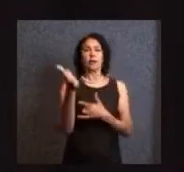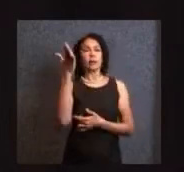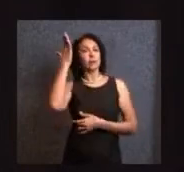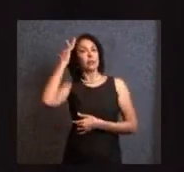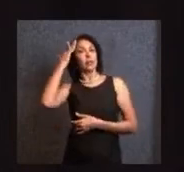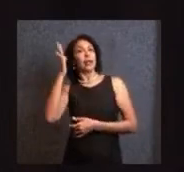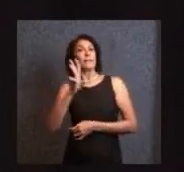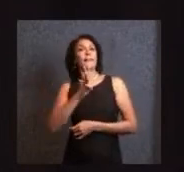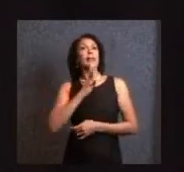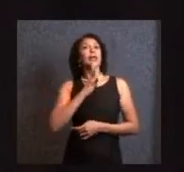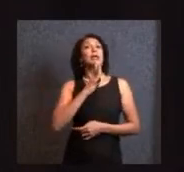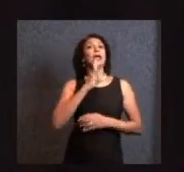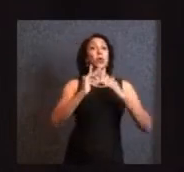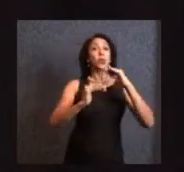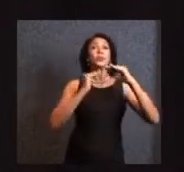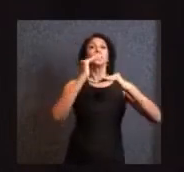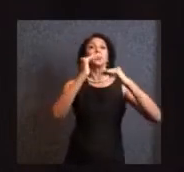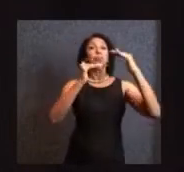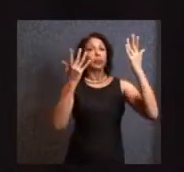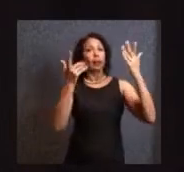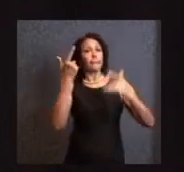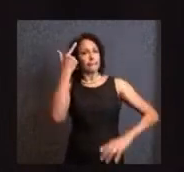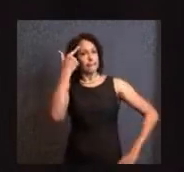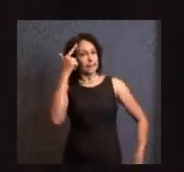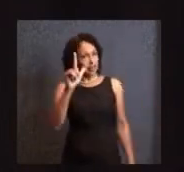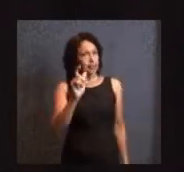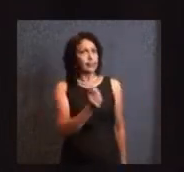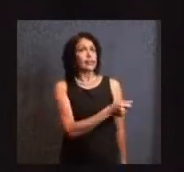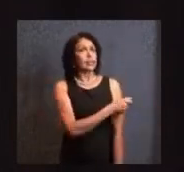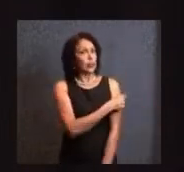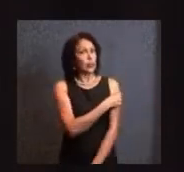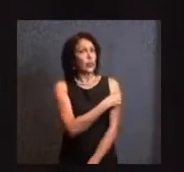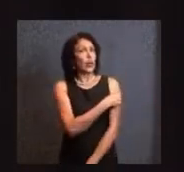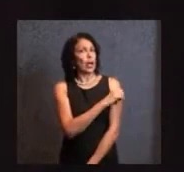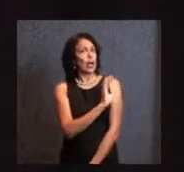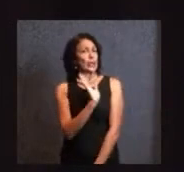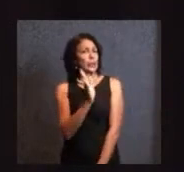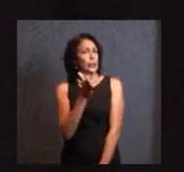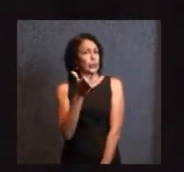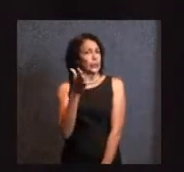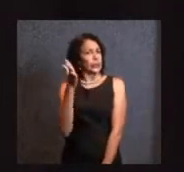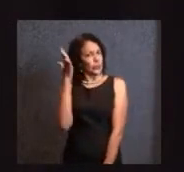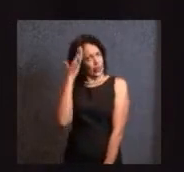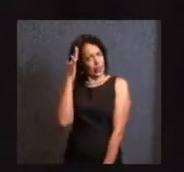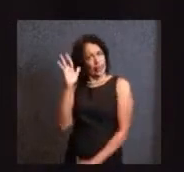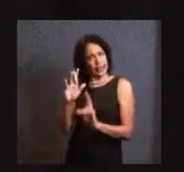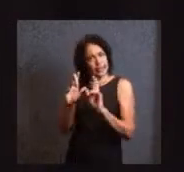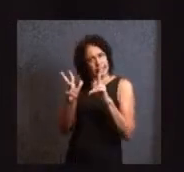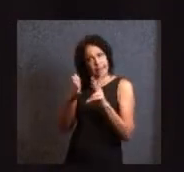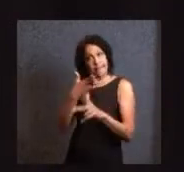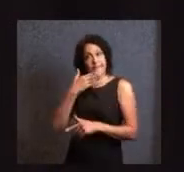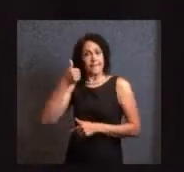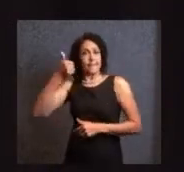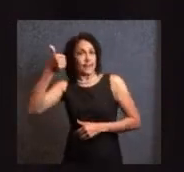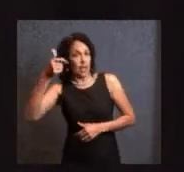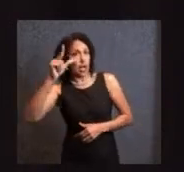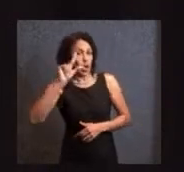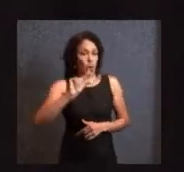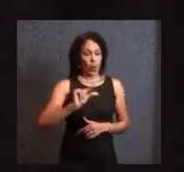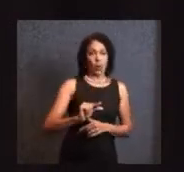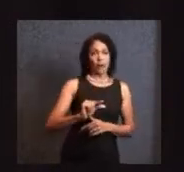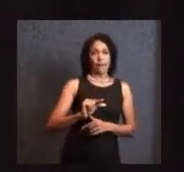longo do percurso. Achar que o aluno está em uma condição de aprendizado melhor ou menor